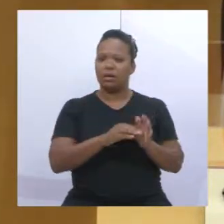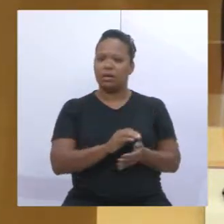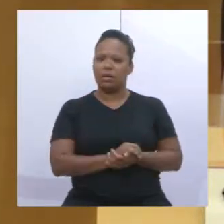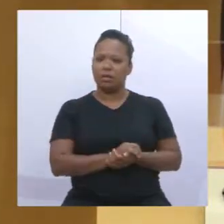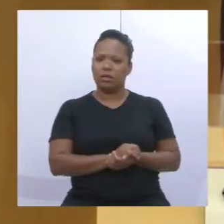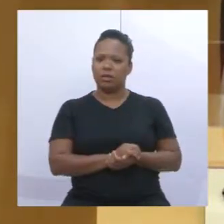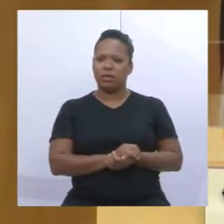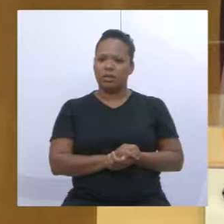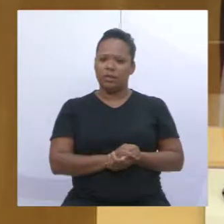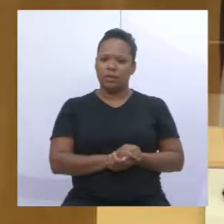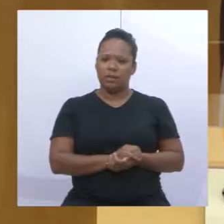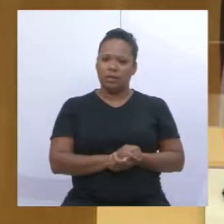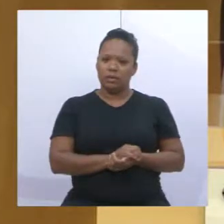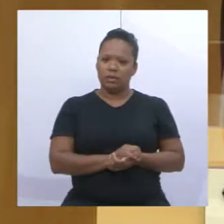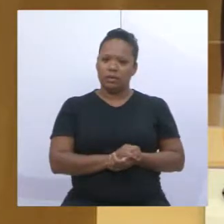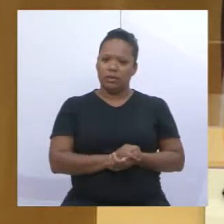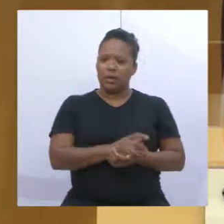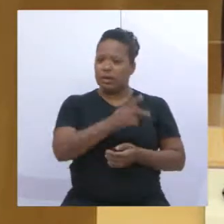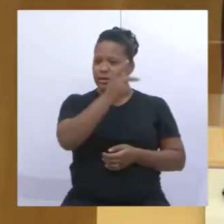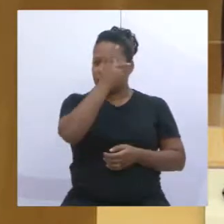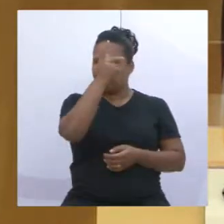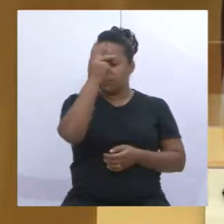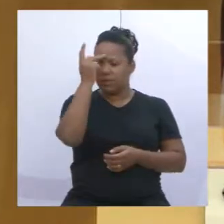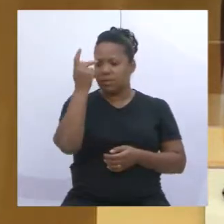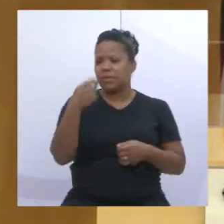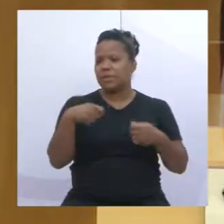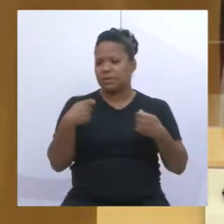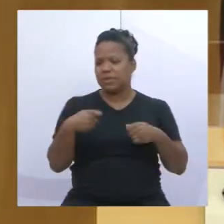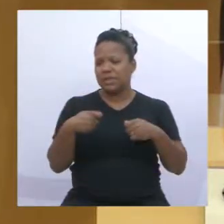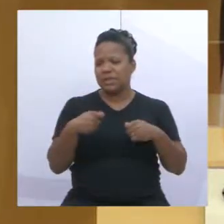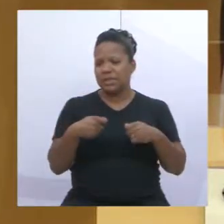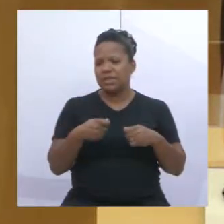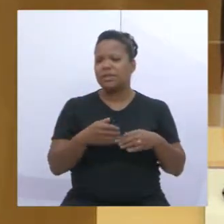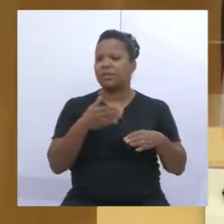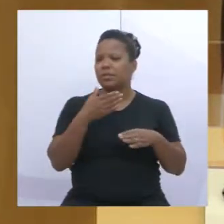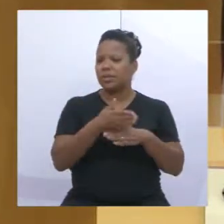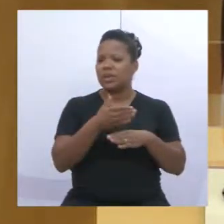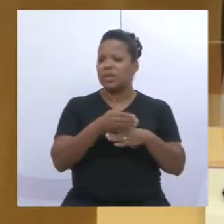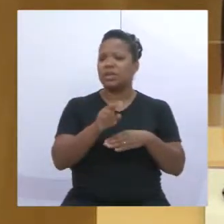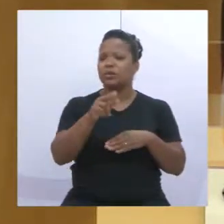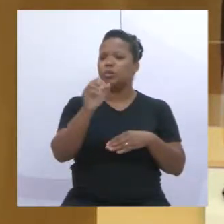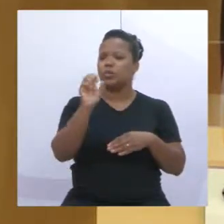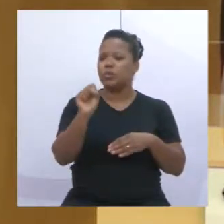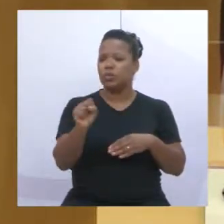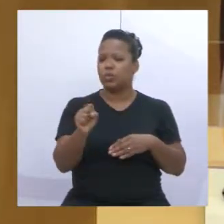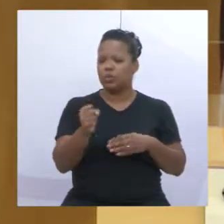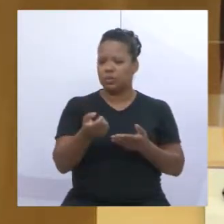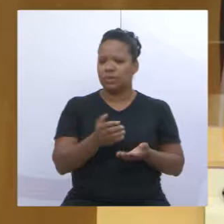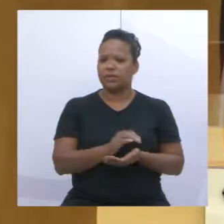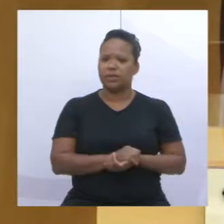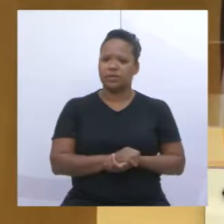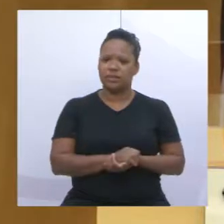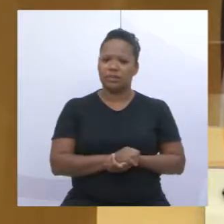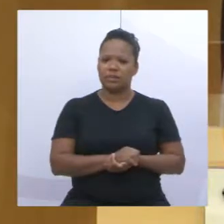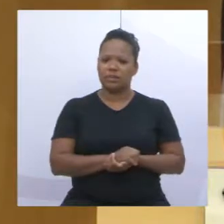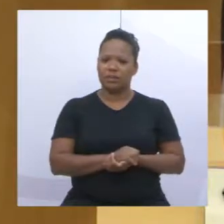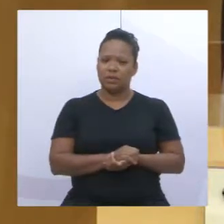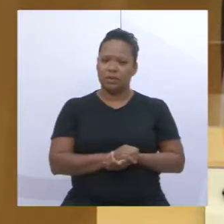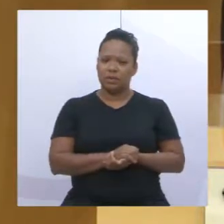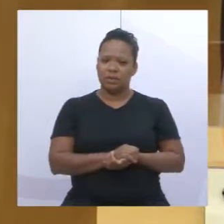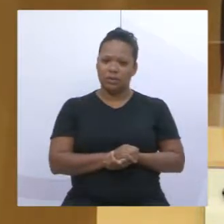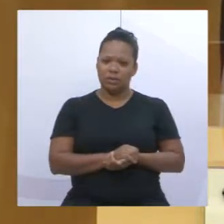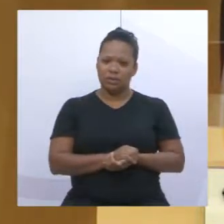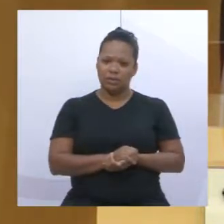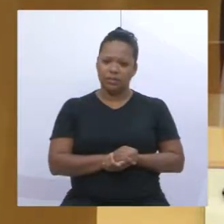vinculados, os pacientes que mais precisam dos serviços públicos de saúde da nossa cidade. Ou seja, o provisionamento